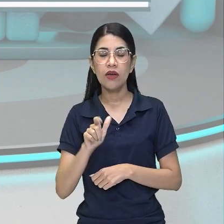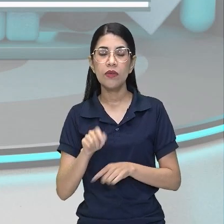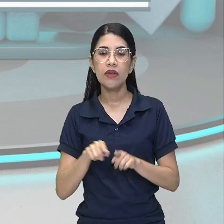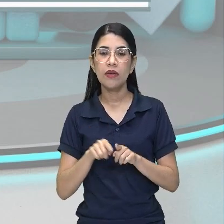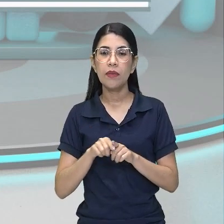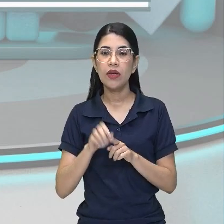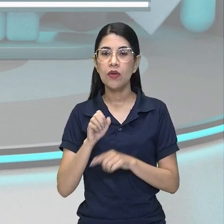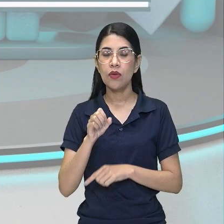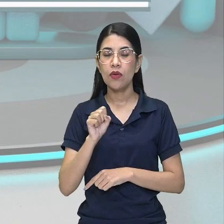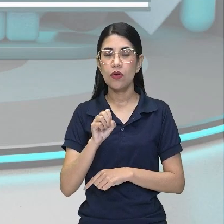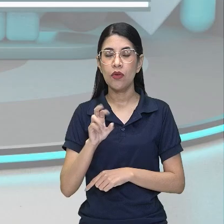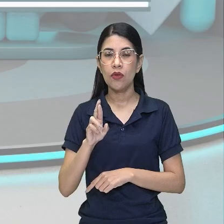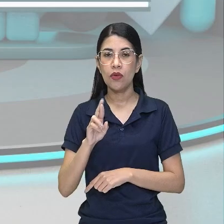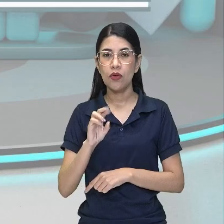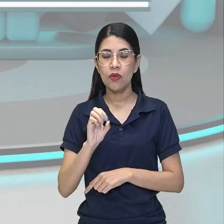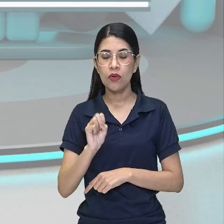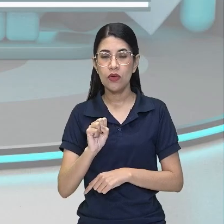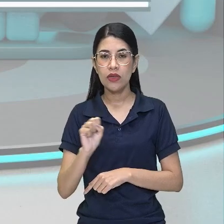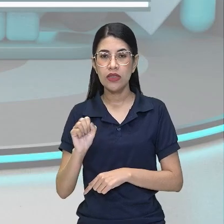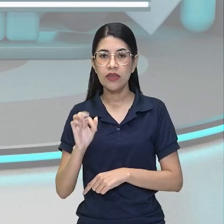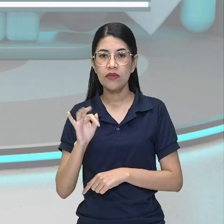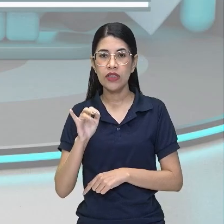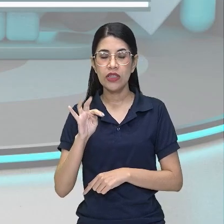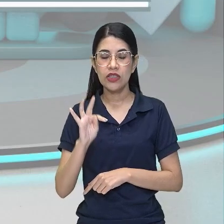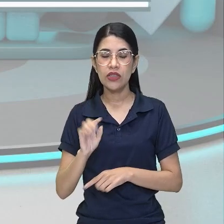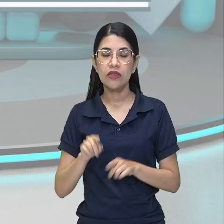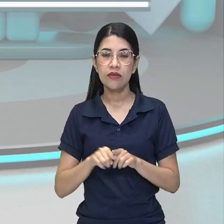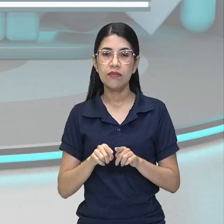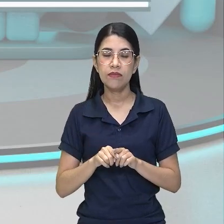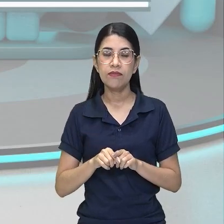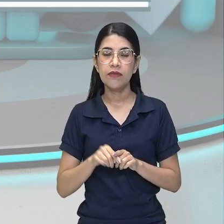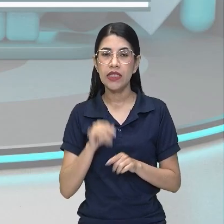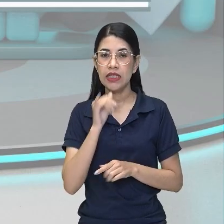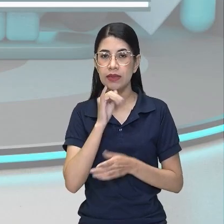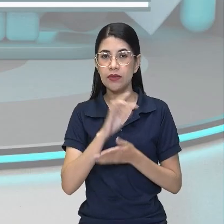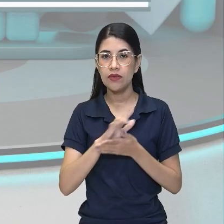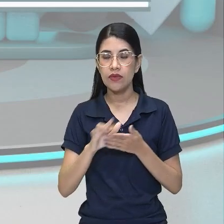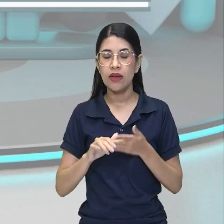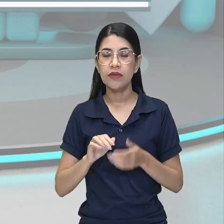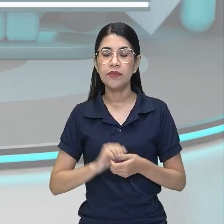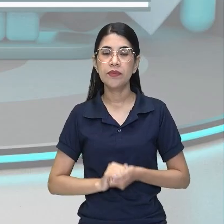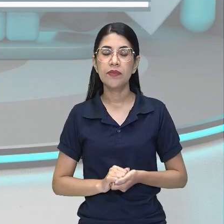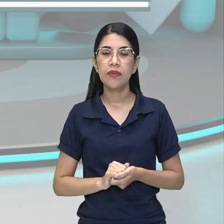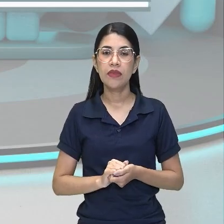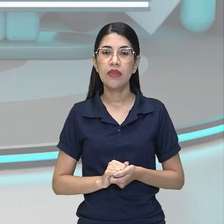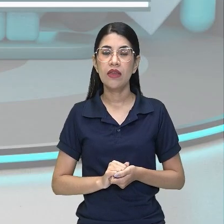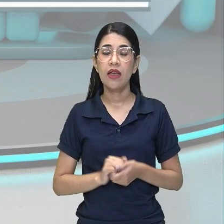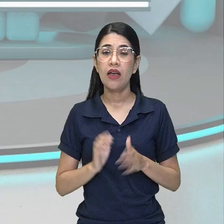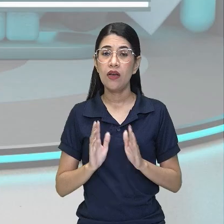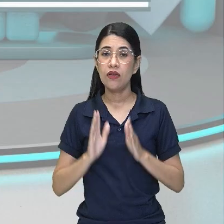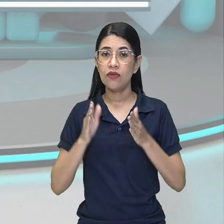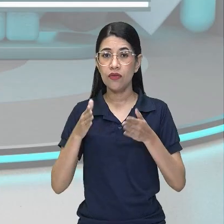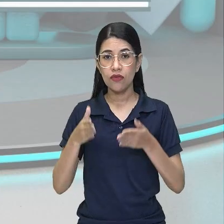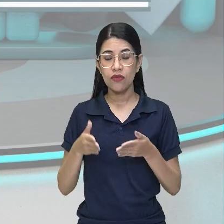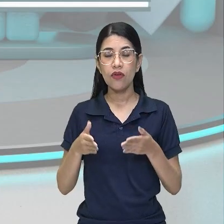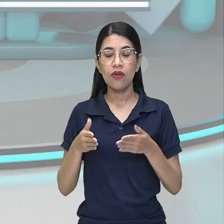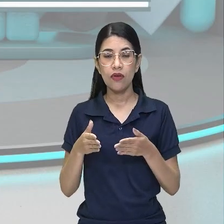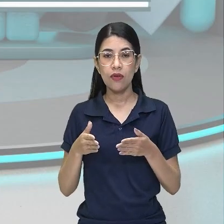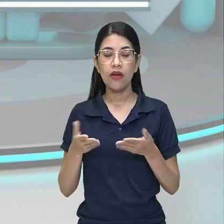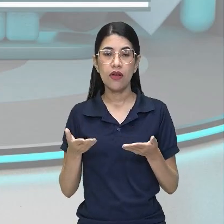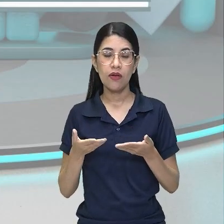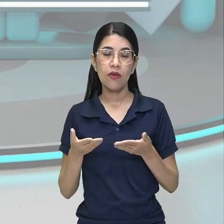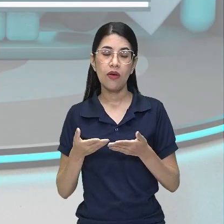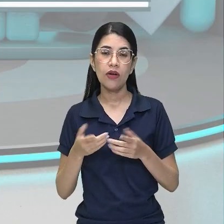são exemplos ali de ginástica de condicionamento físico. Agora, falando especificamente dessa vertente